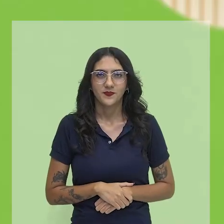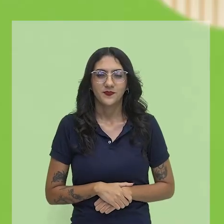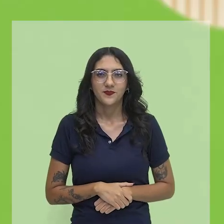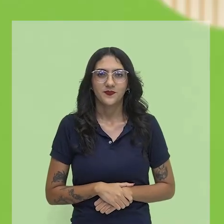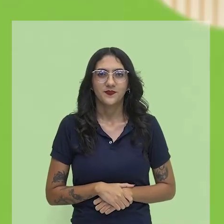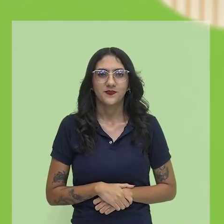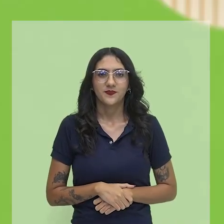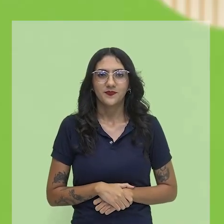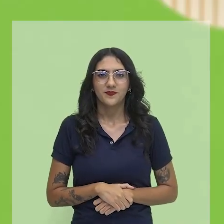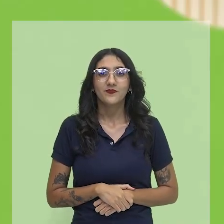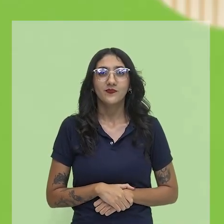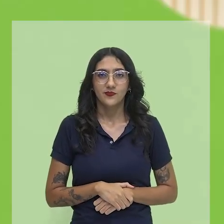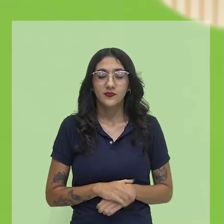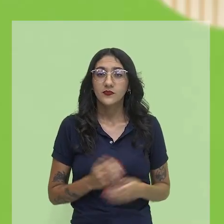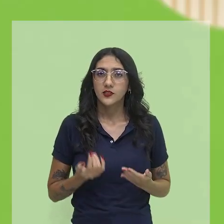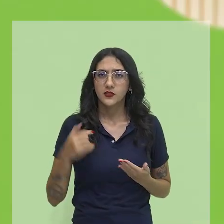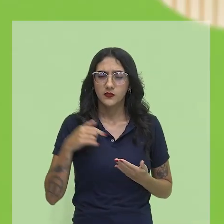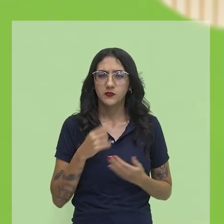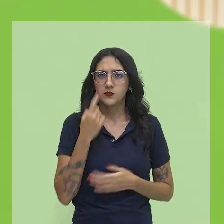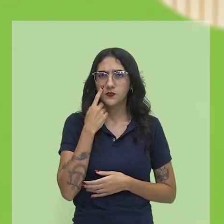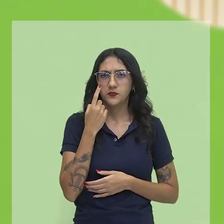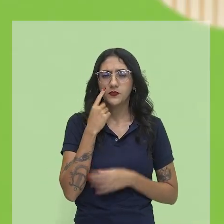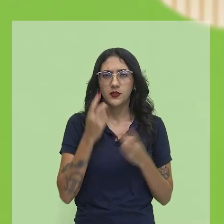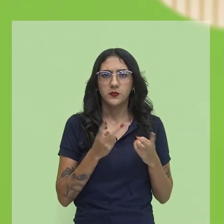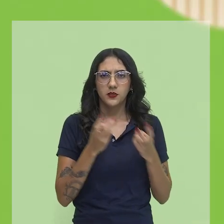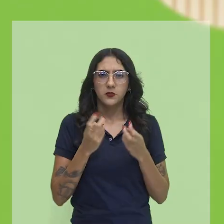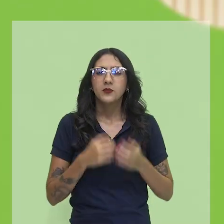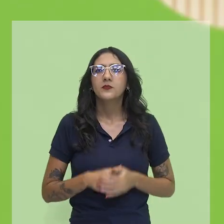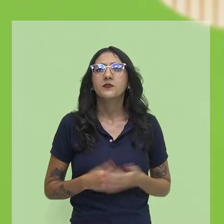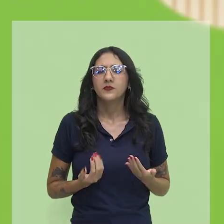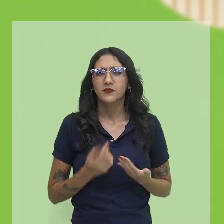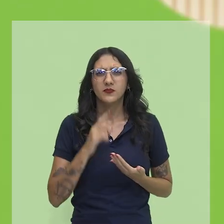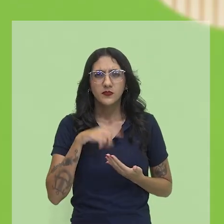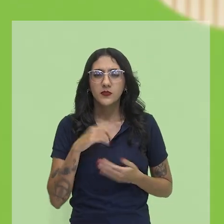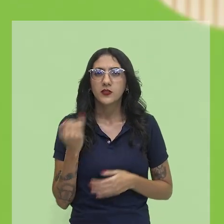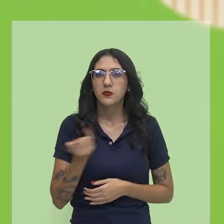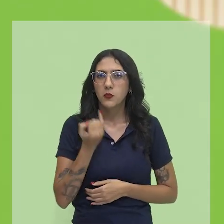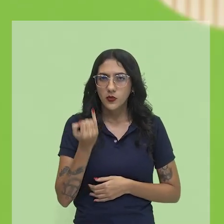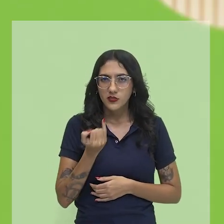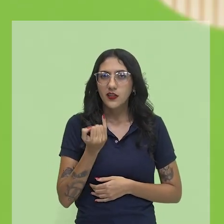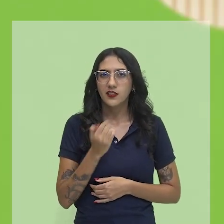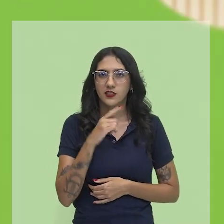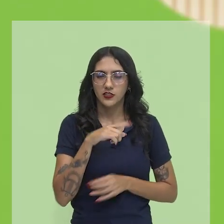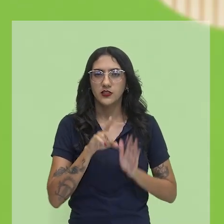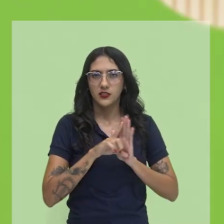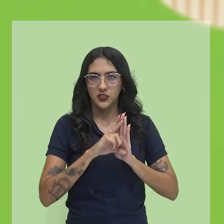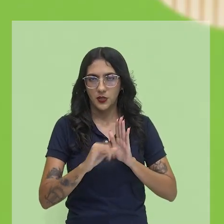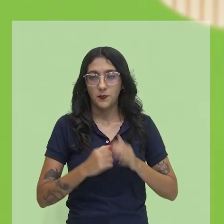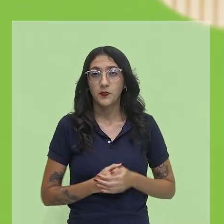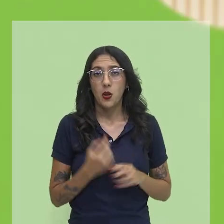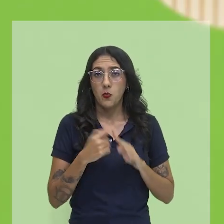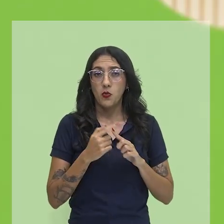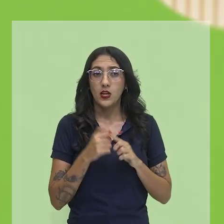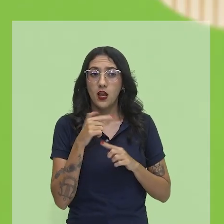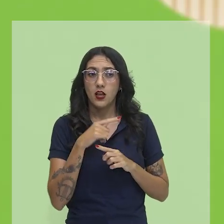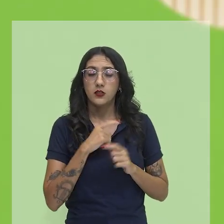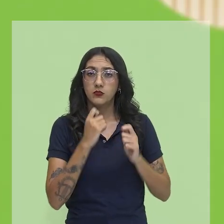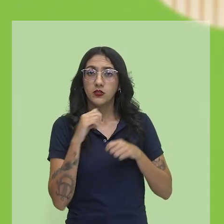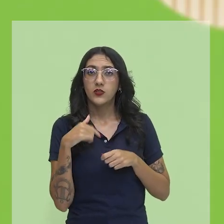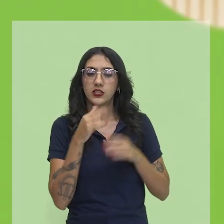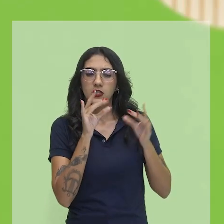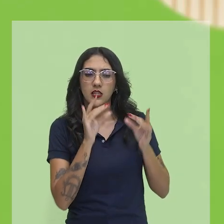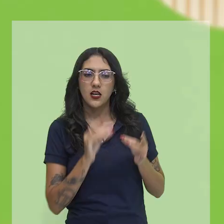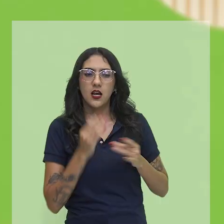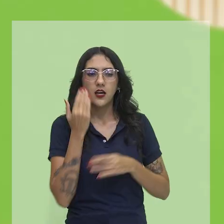Muito bem, pessoal. Vimos aí, né, quanto é importante as leis de Kepler, porque com elas nós definimos